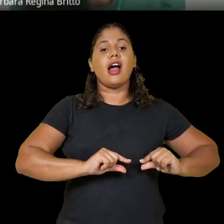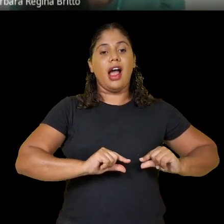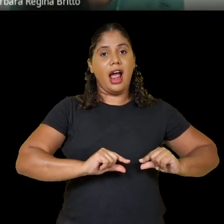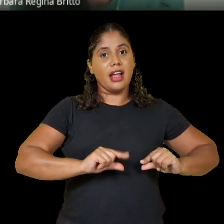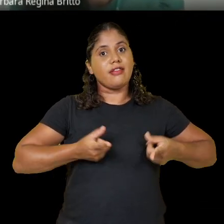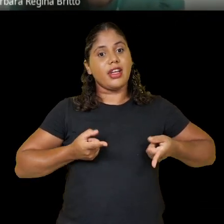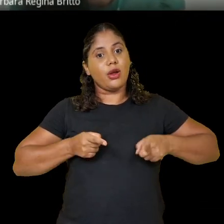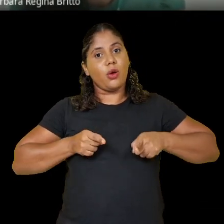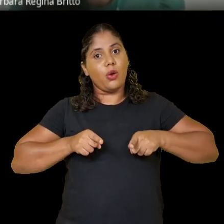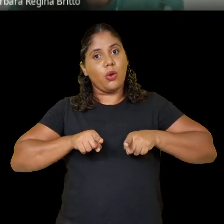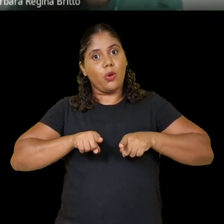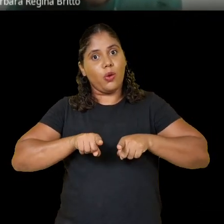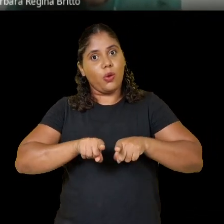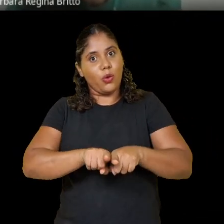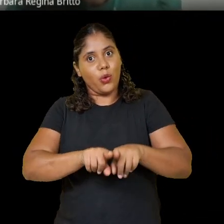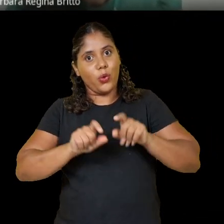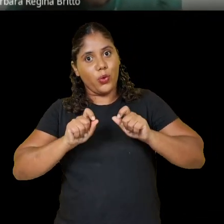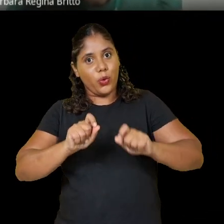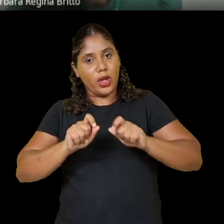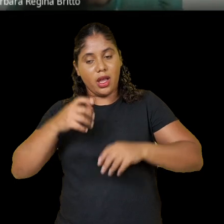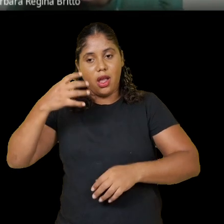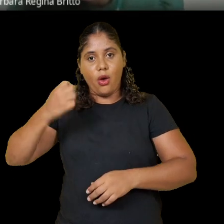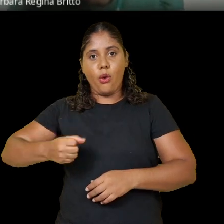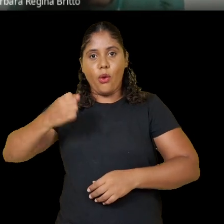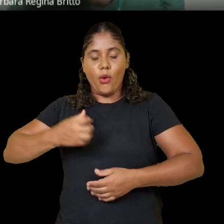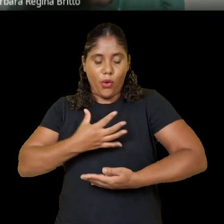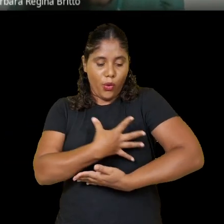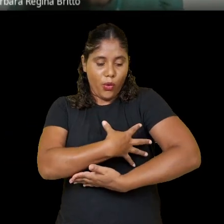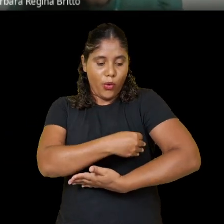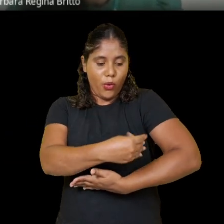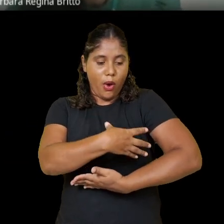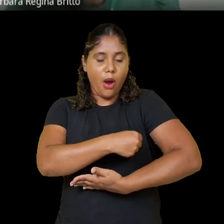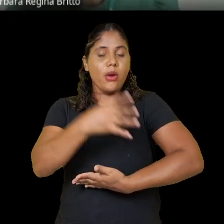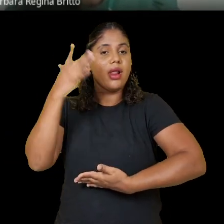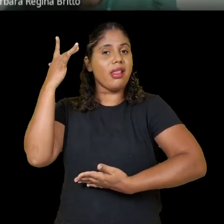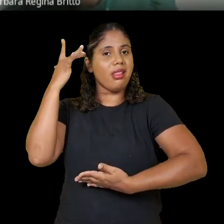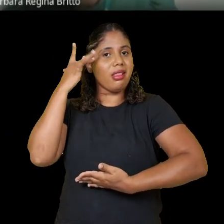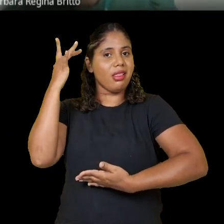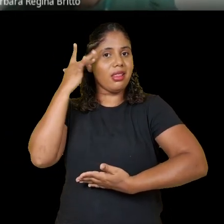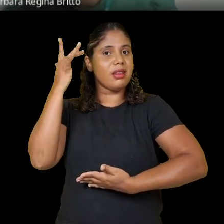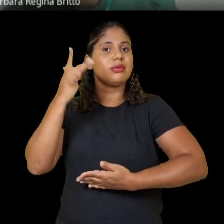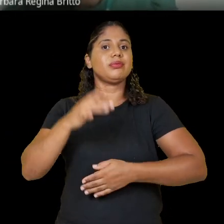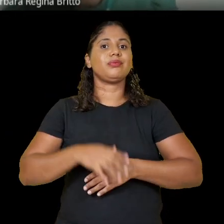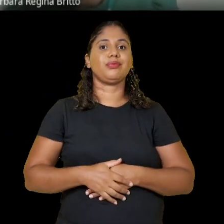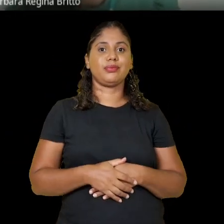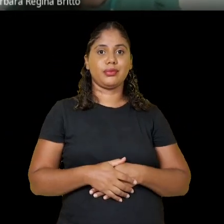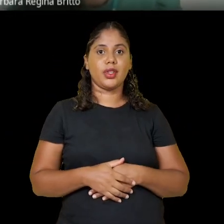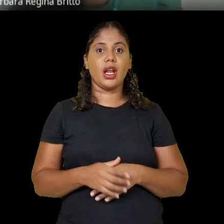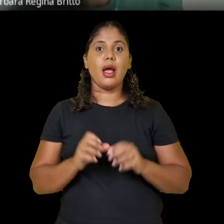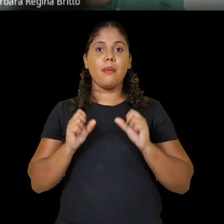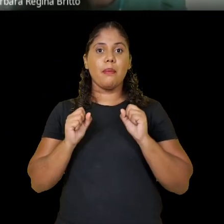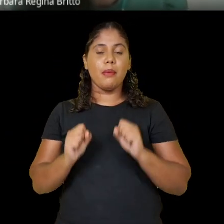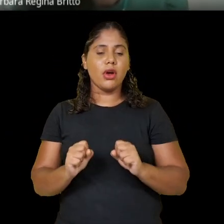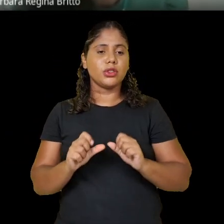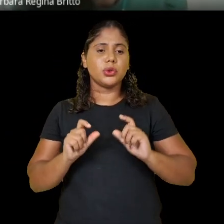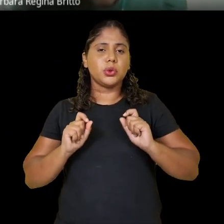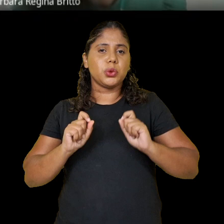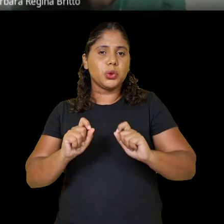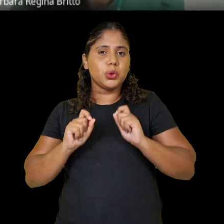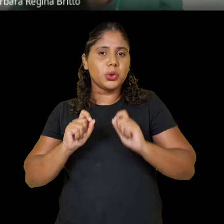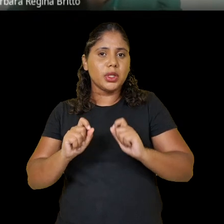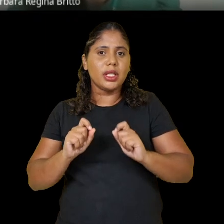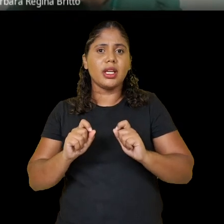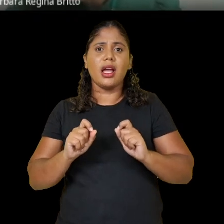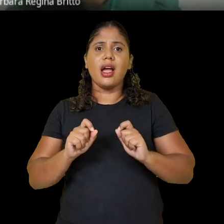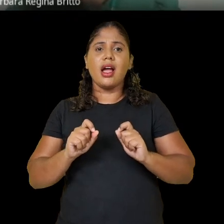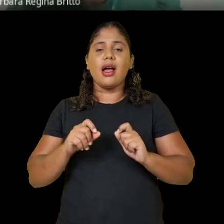também, concomitante com isso, a descida do leite, que é um processo que a gente pode fazer um quadro de engurgitamento mamário,